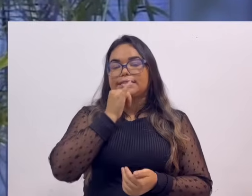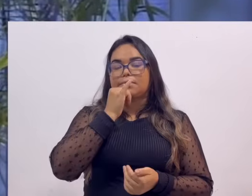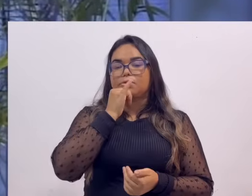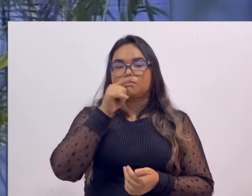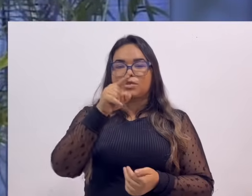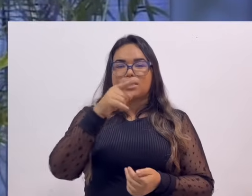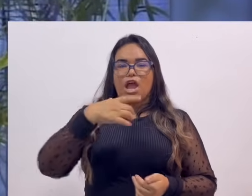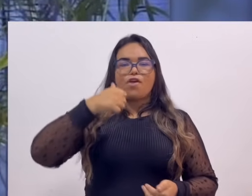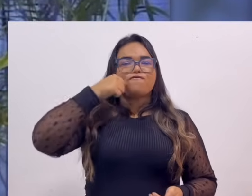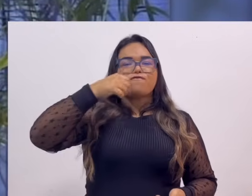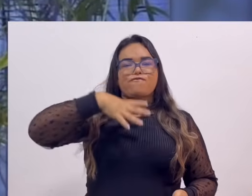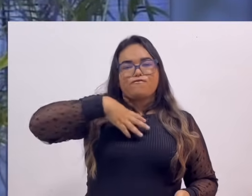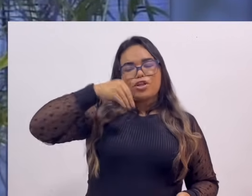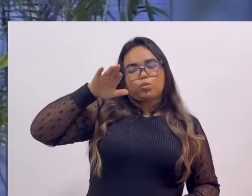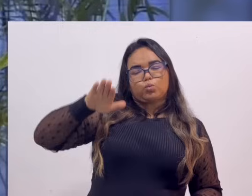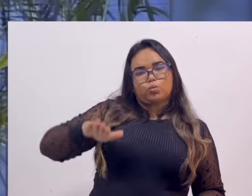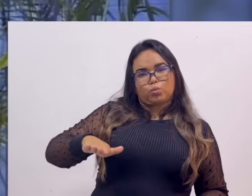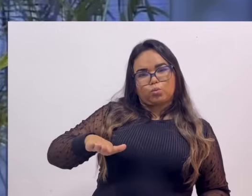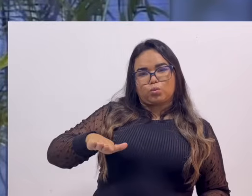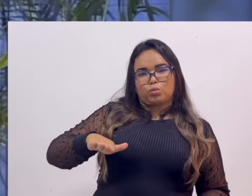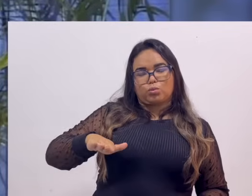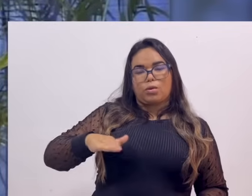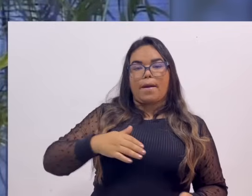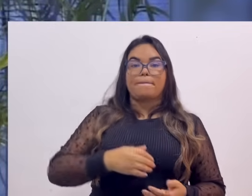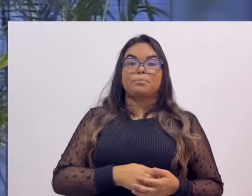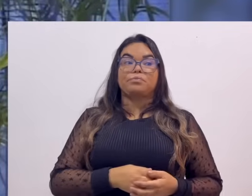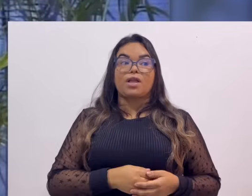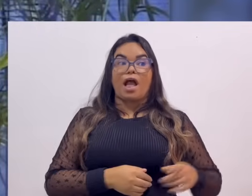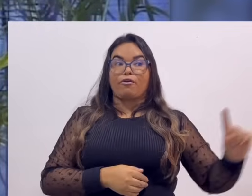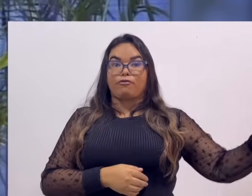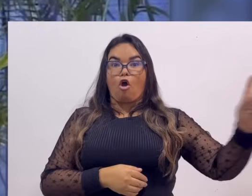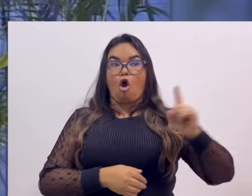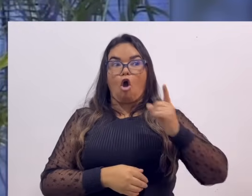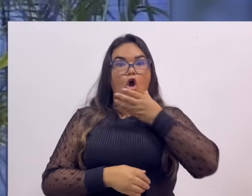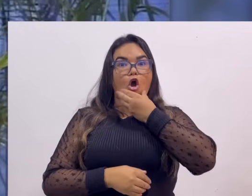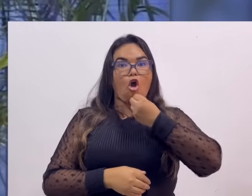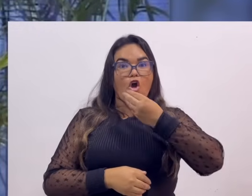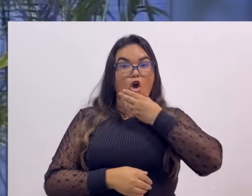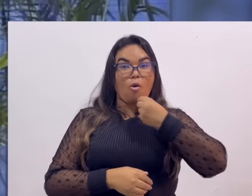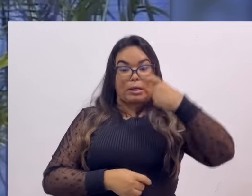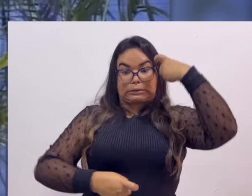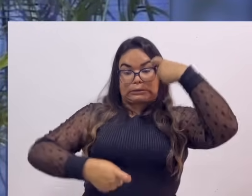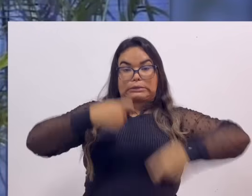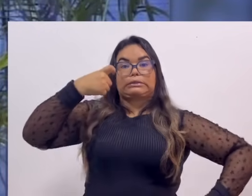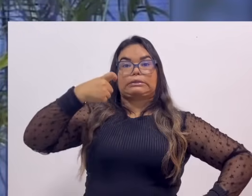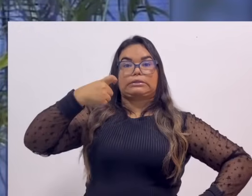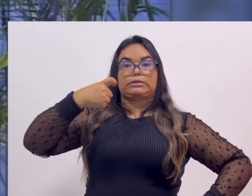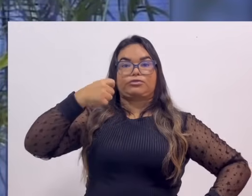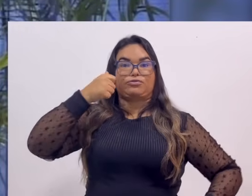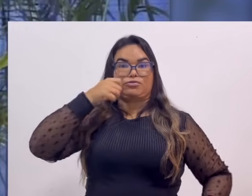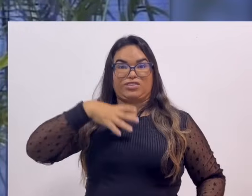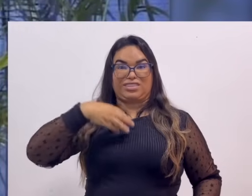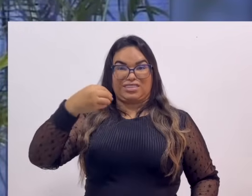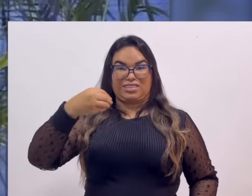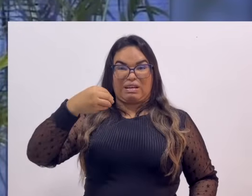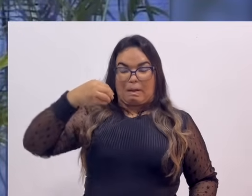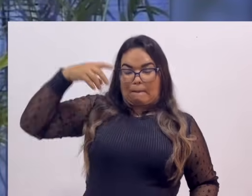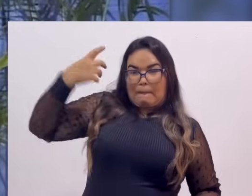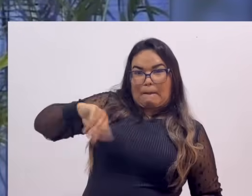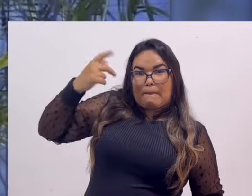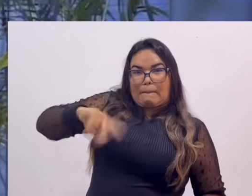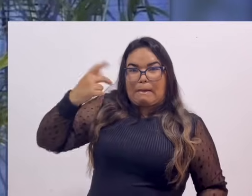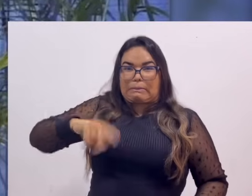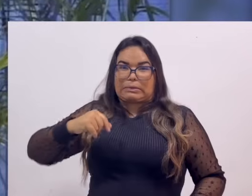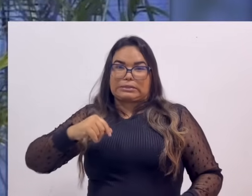tem uma filha pequena e você tem uma filhinha e veem os rapazes e a estupram, violam, a espancam, a